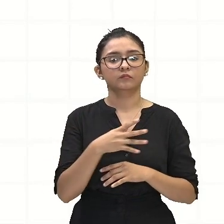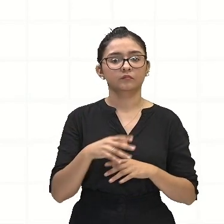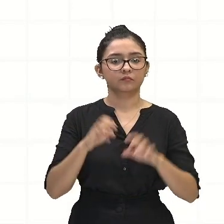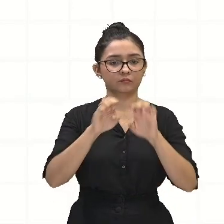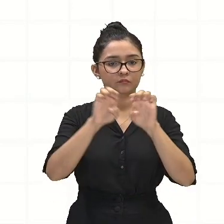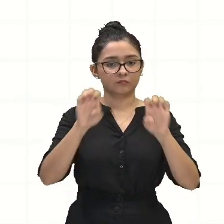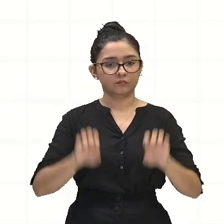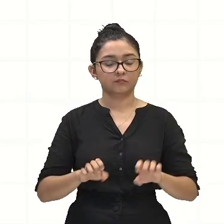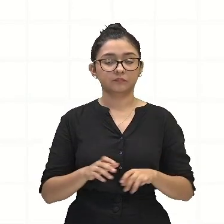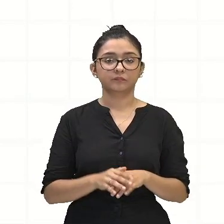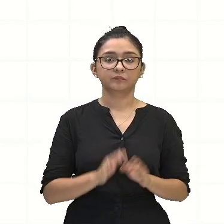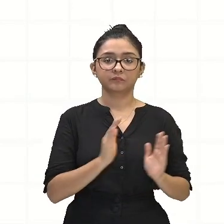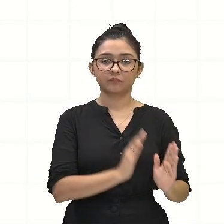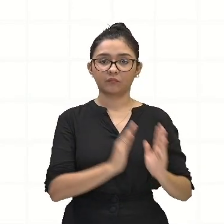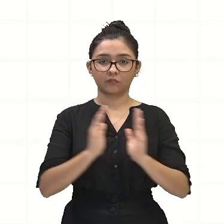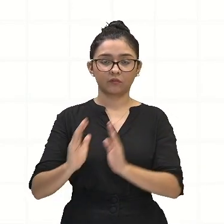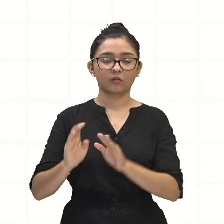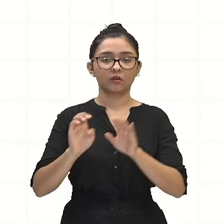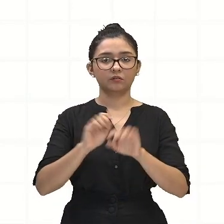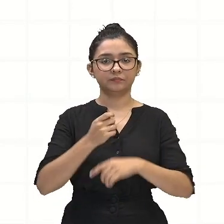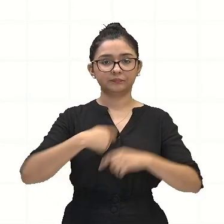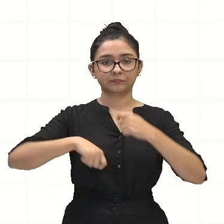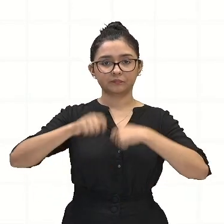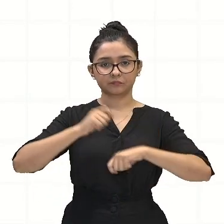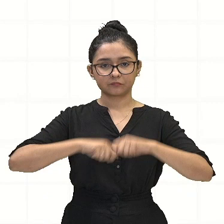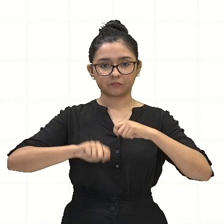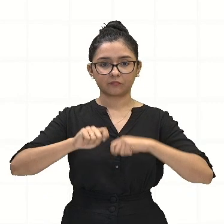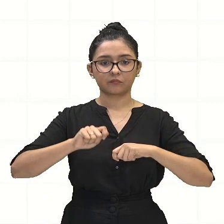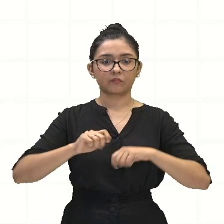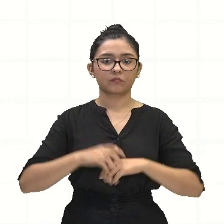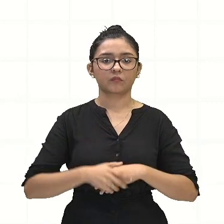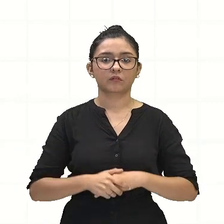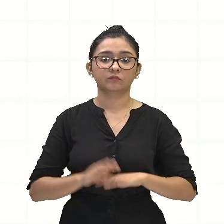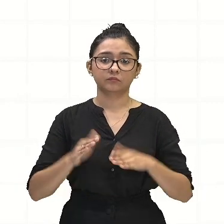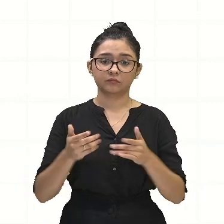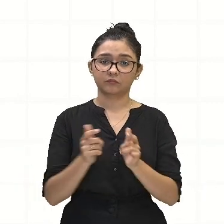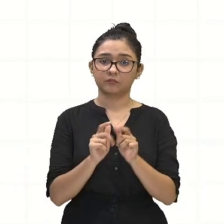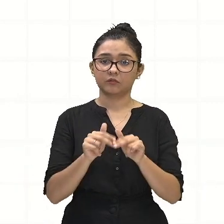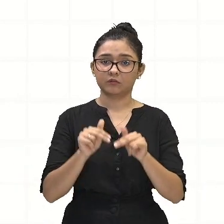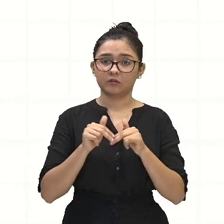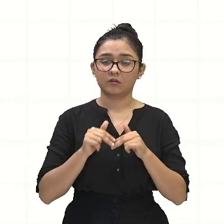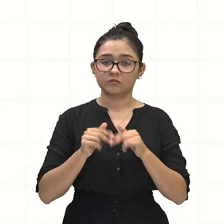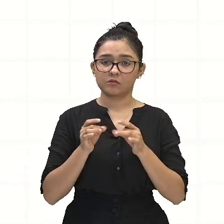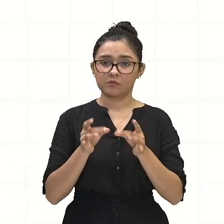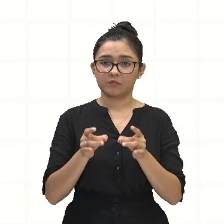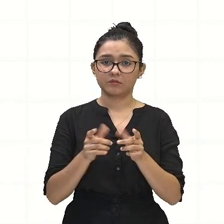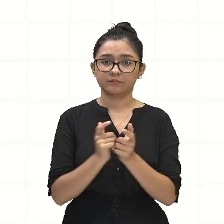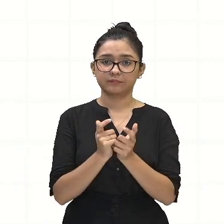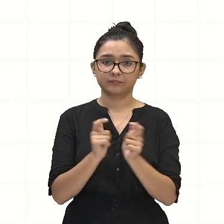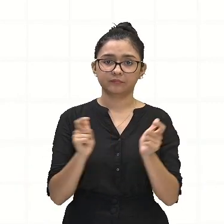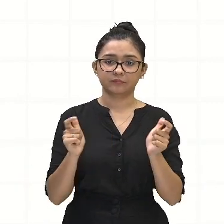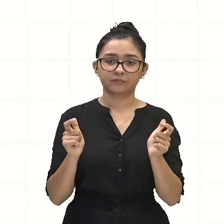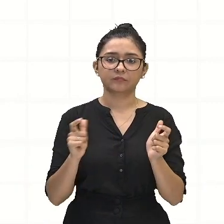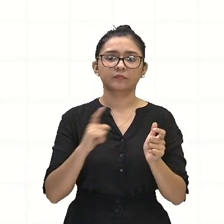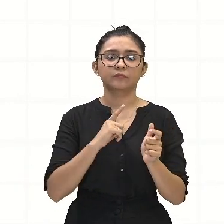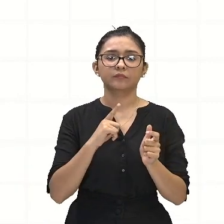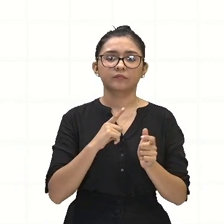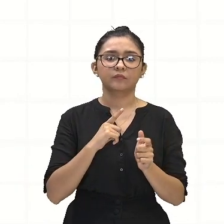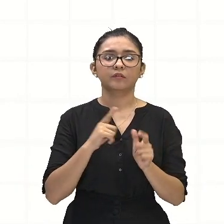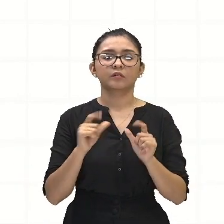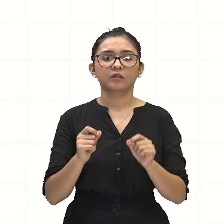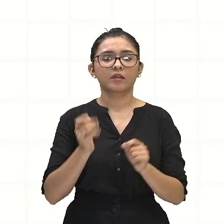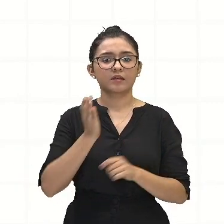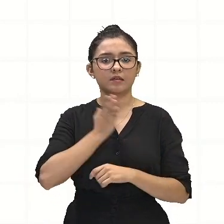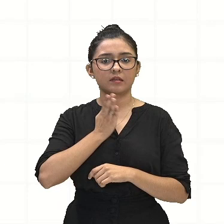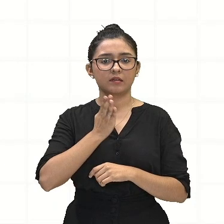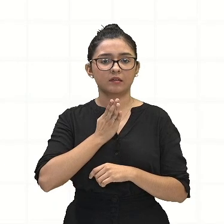estruturação. Já no âmbito econômico, com o aumento do comércio, a aquisição de riqueza deixou